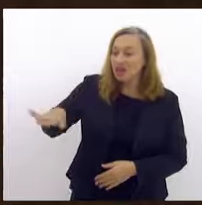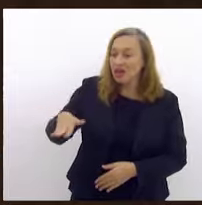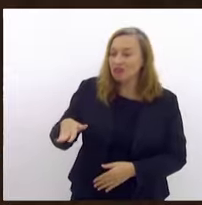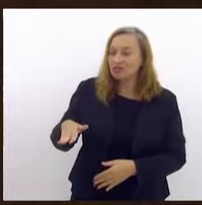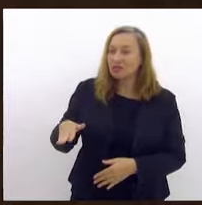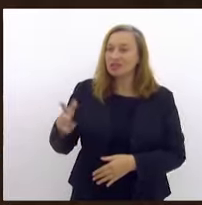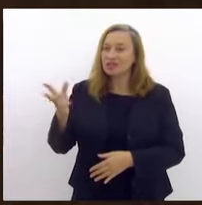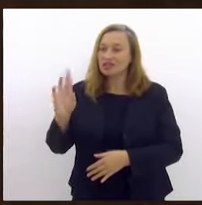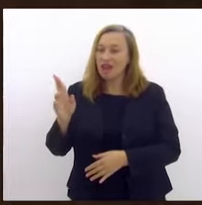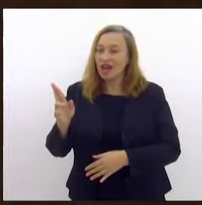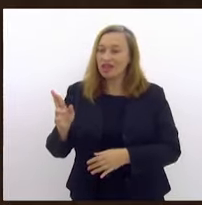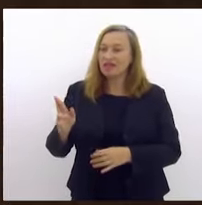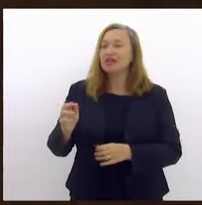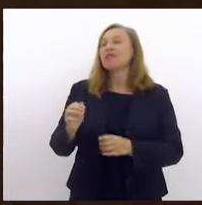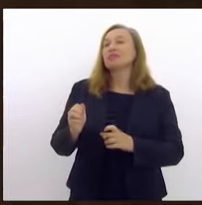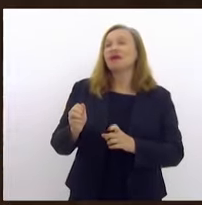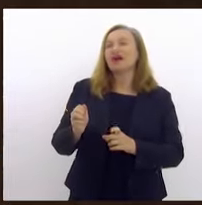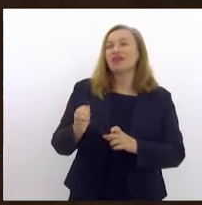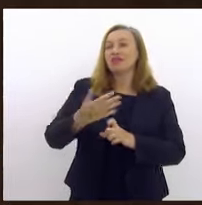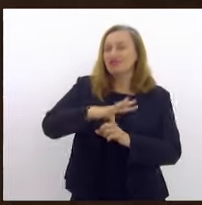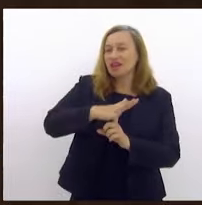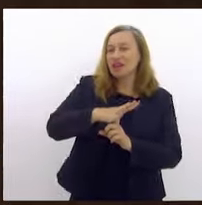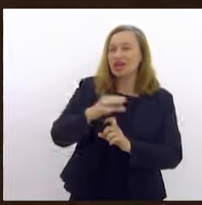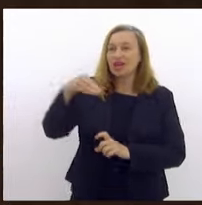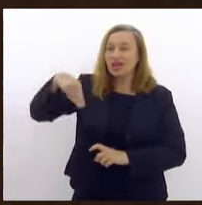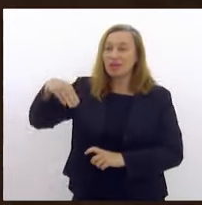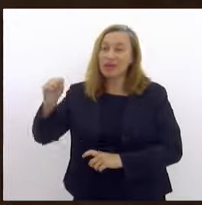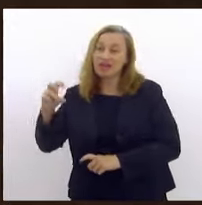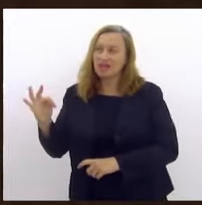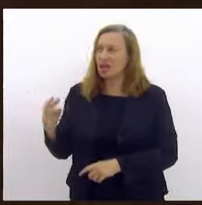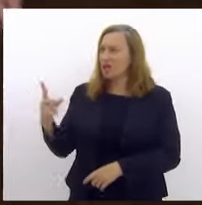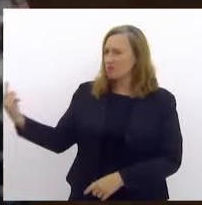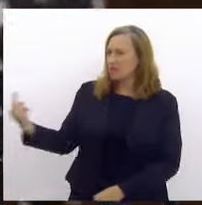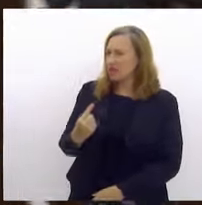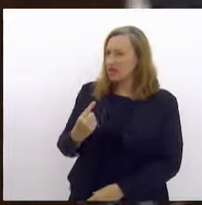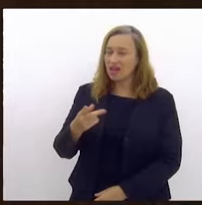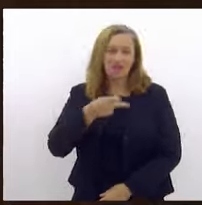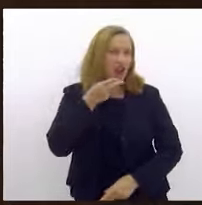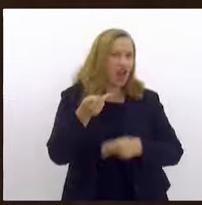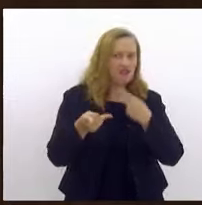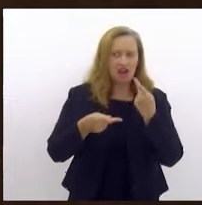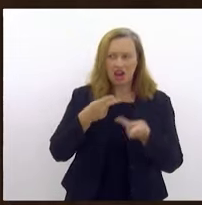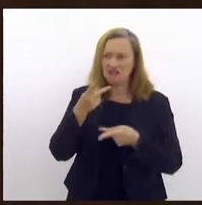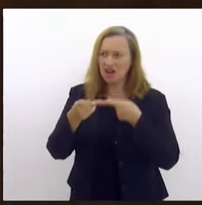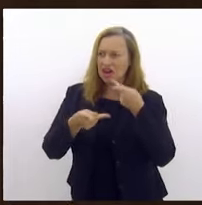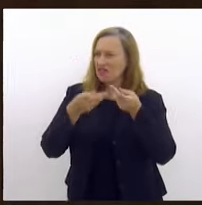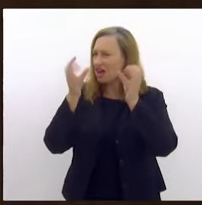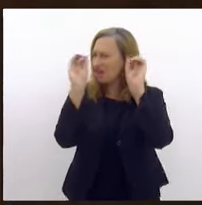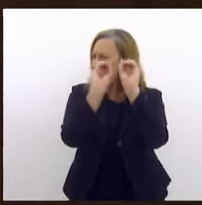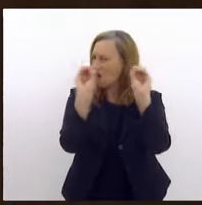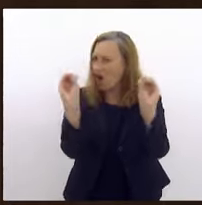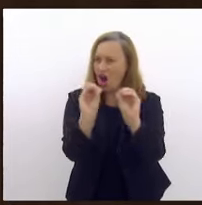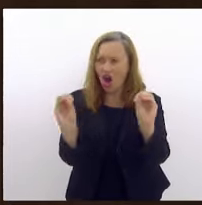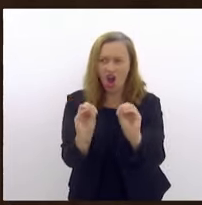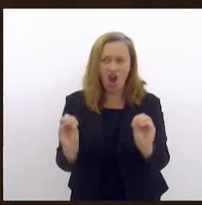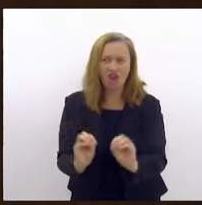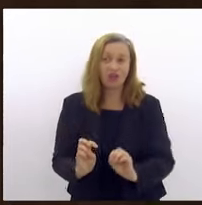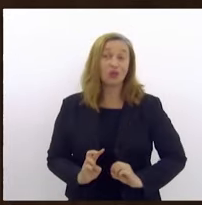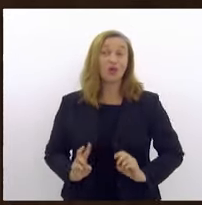do MST. E aí eu não vejo ninguém vir para cá, né, espernear, falar... desse